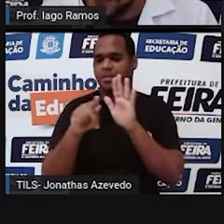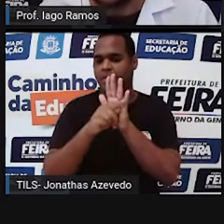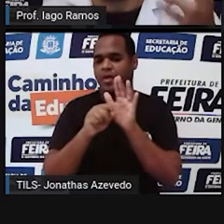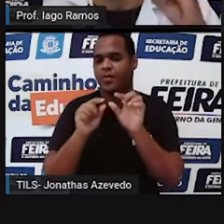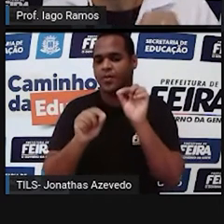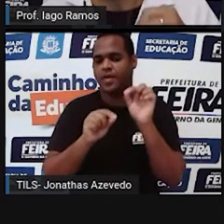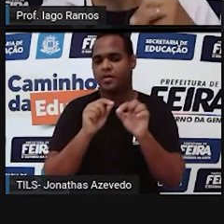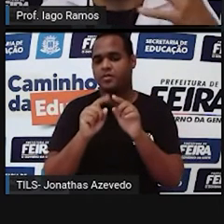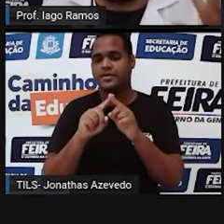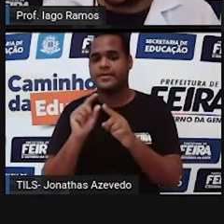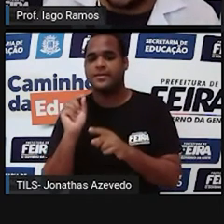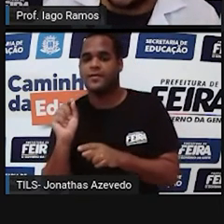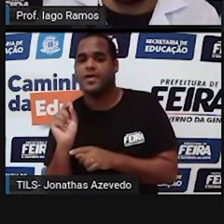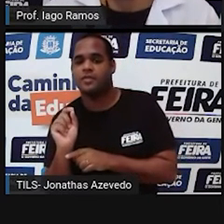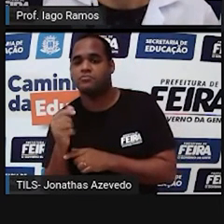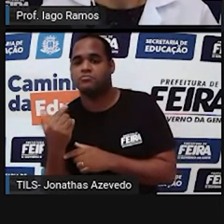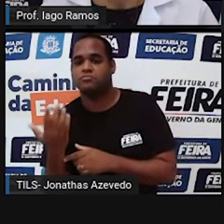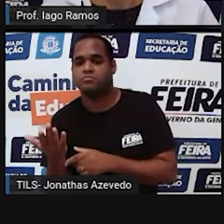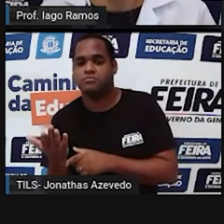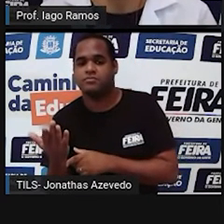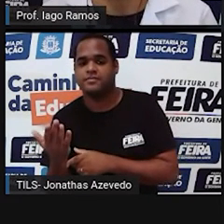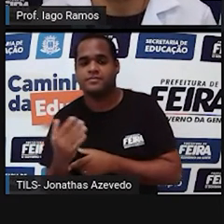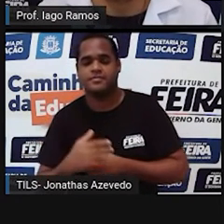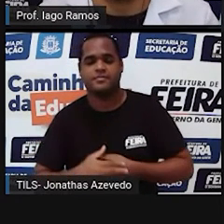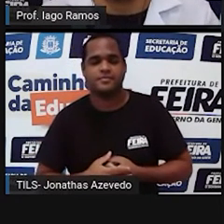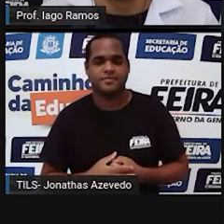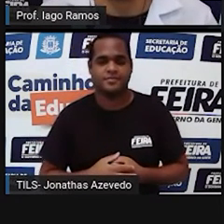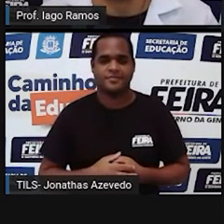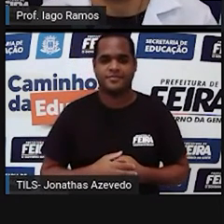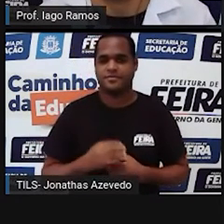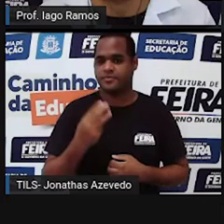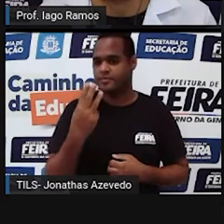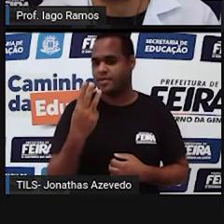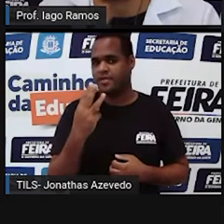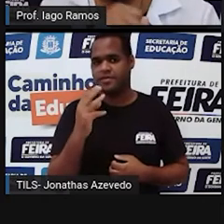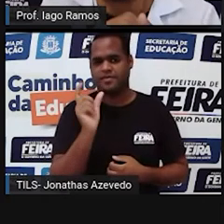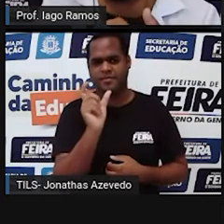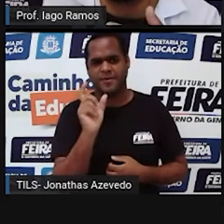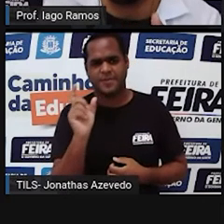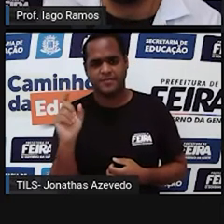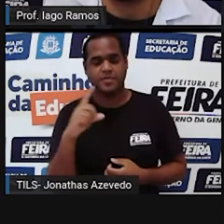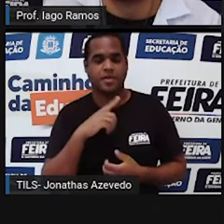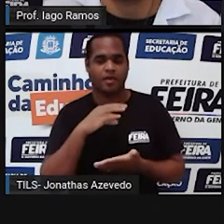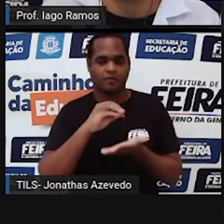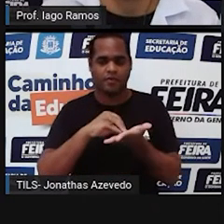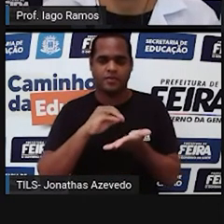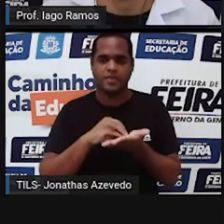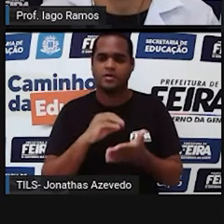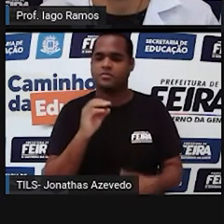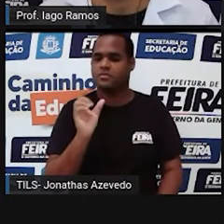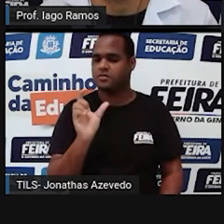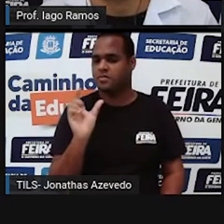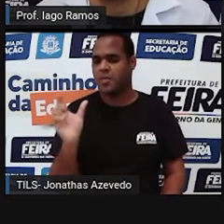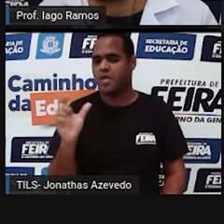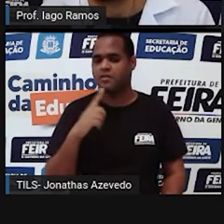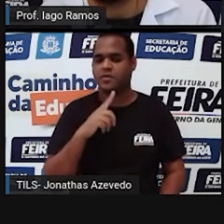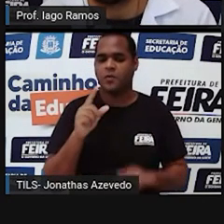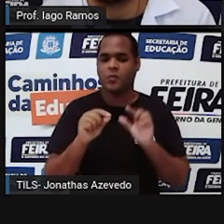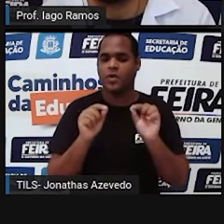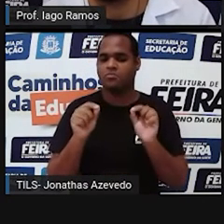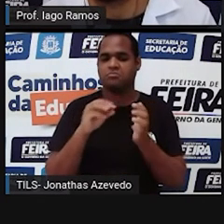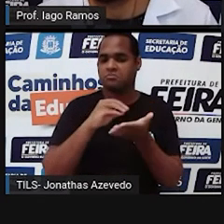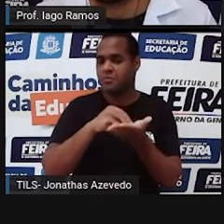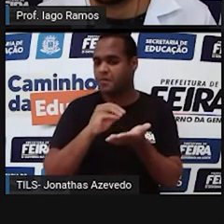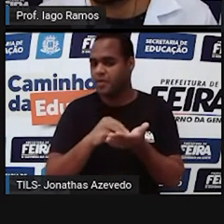o das. Aqui faltam três palavras. Quais são as palavras que estão faltando aí?